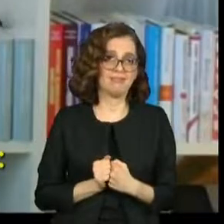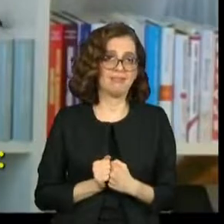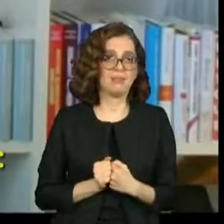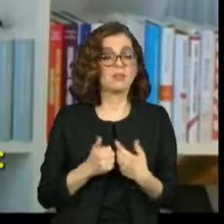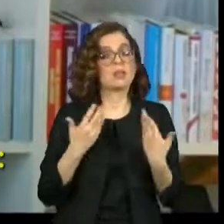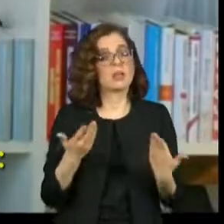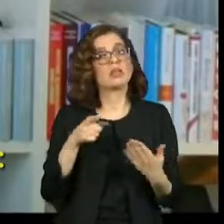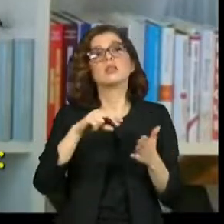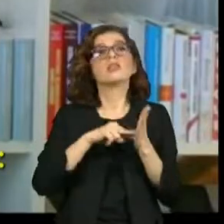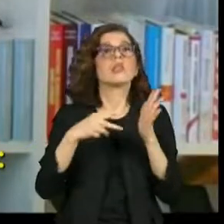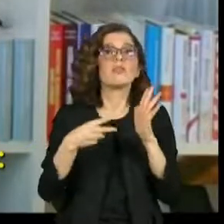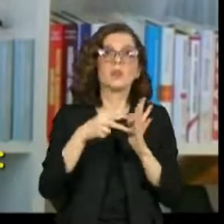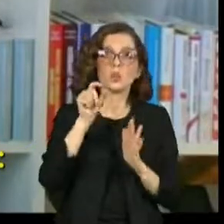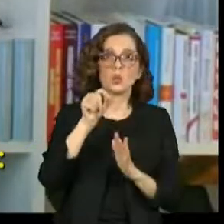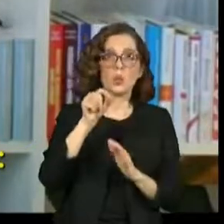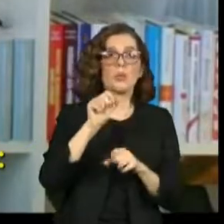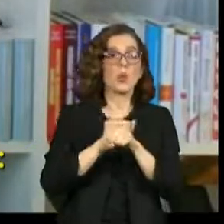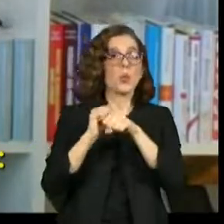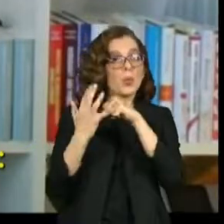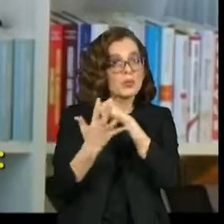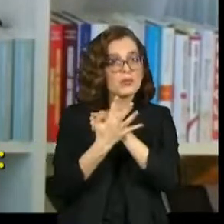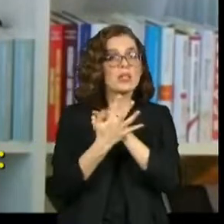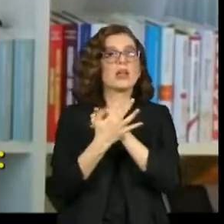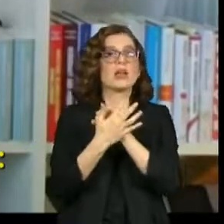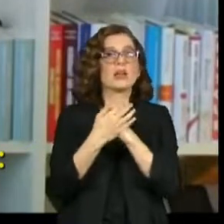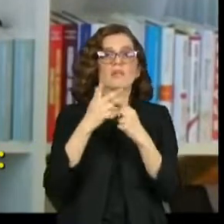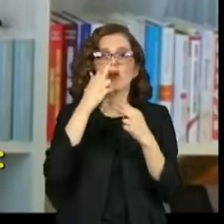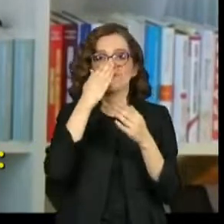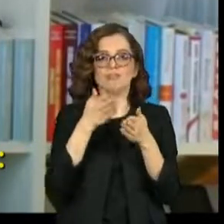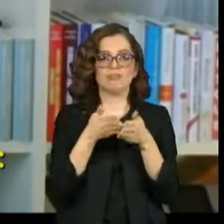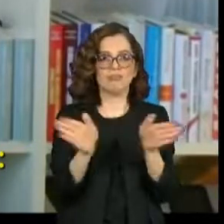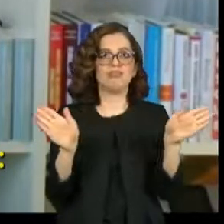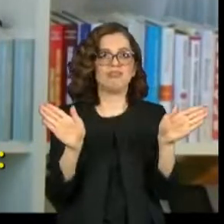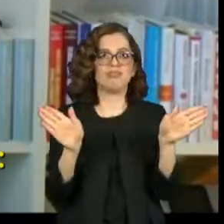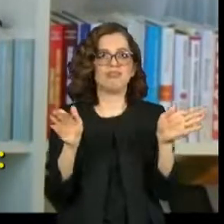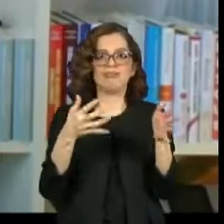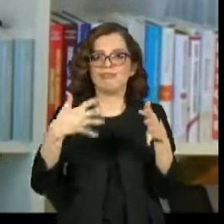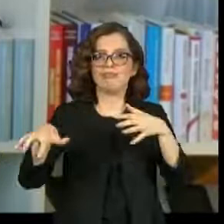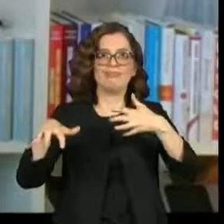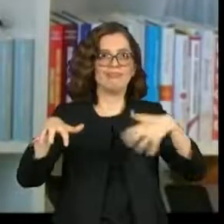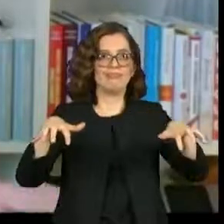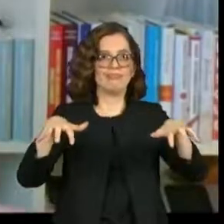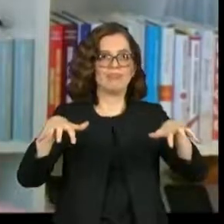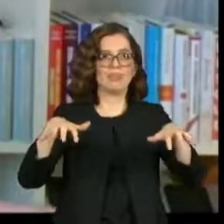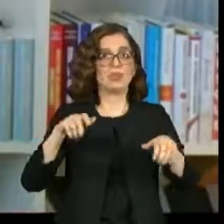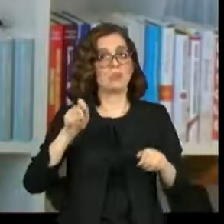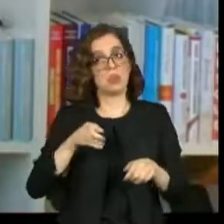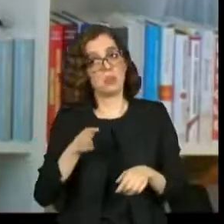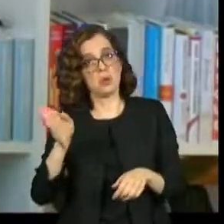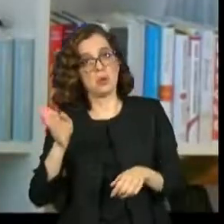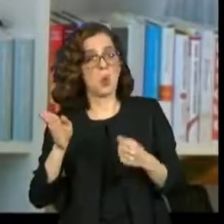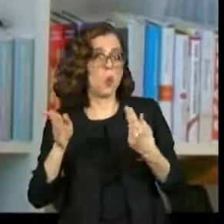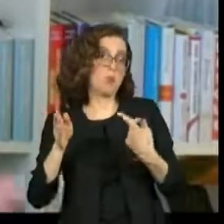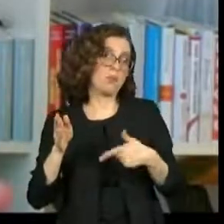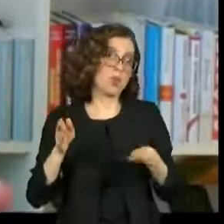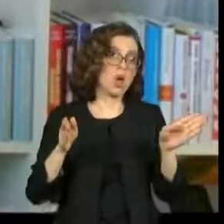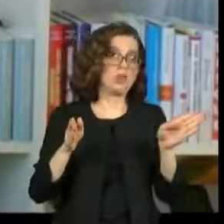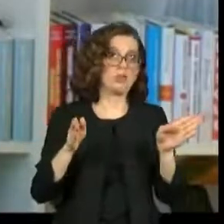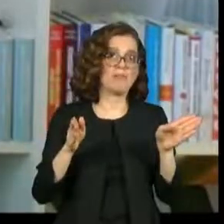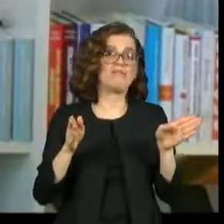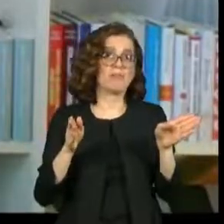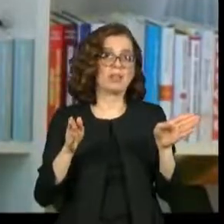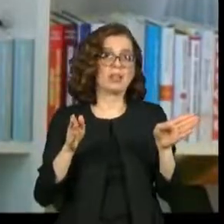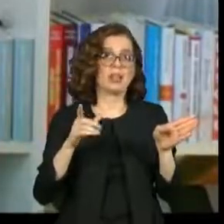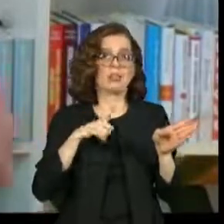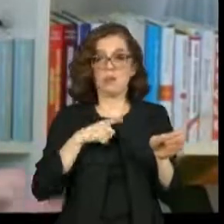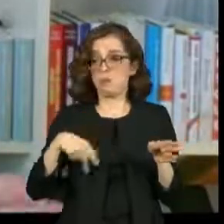E, em que, em a gente pode um forco de caminho. Nós pode ir um caminho ou um outro. Nós pode ir um